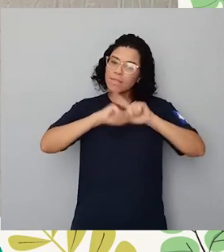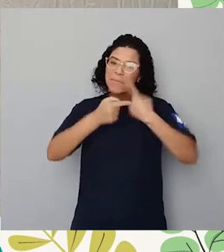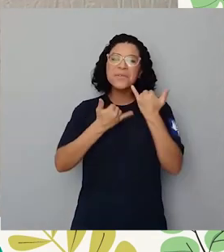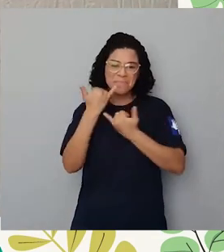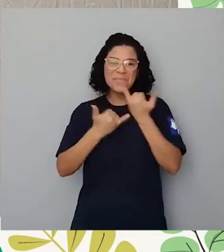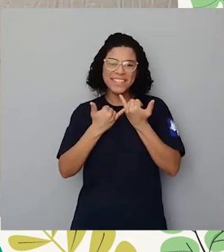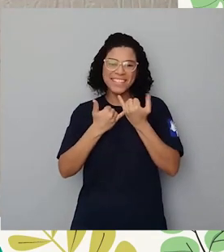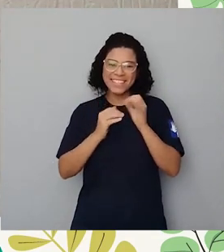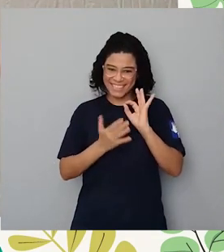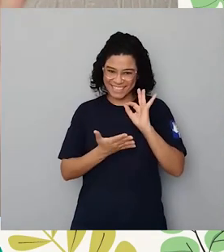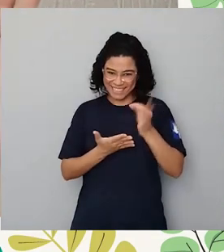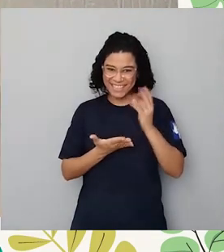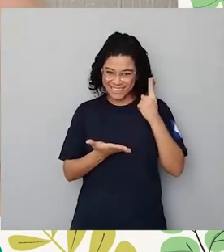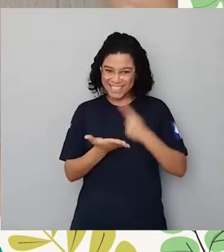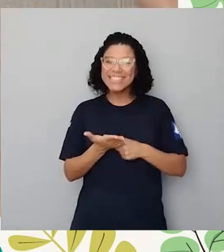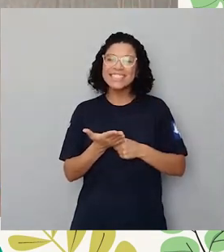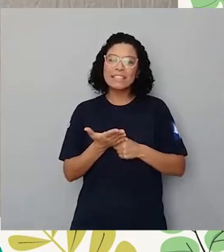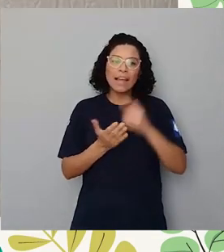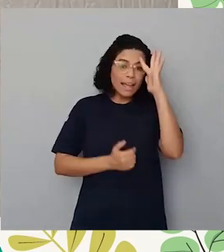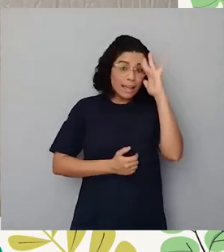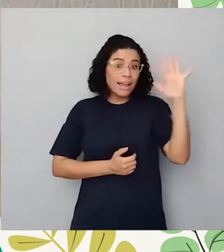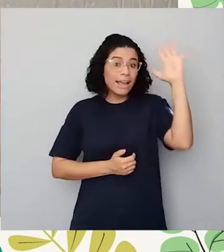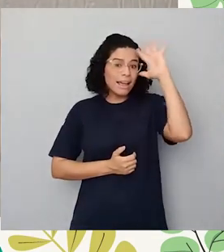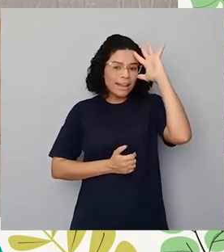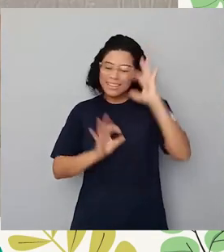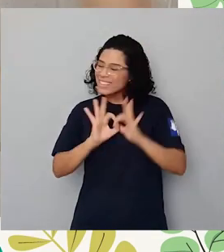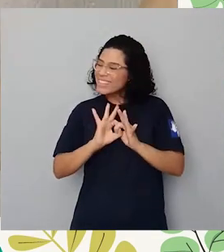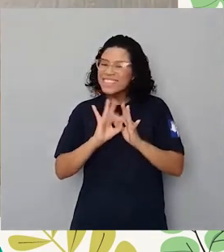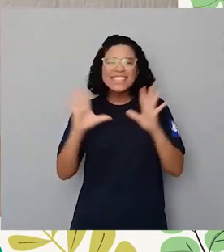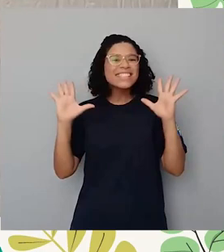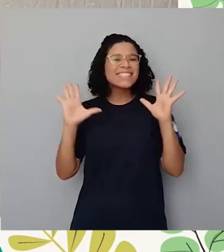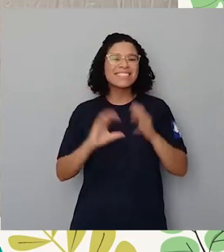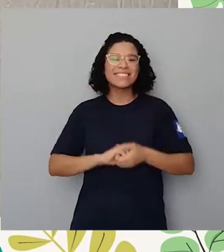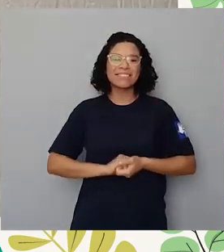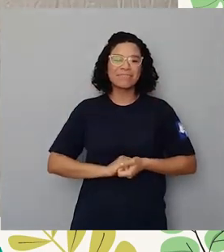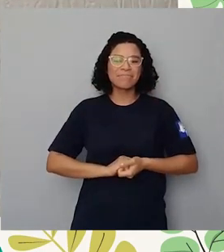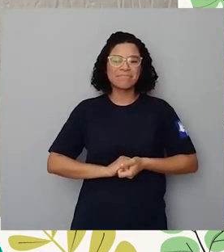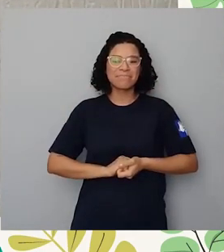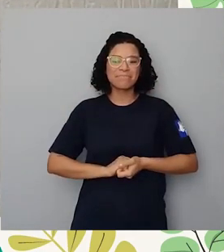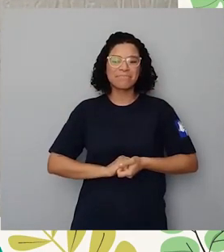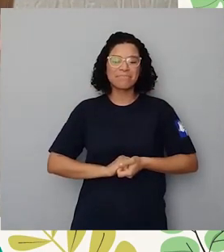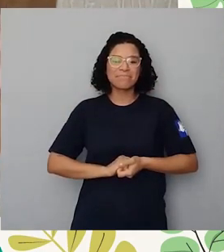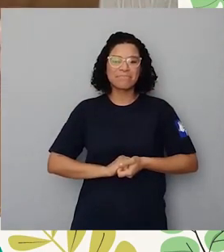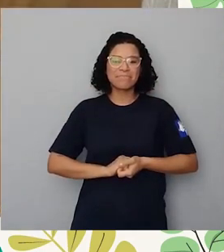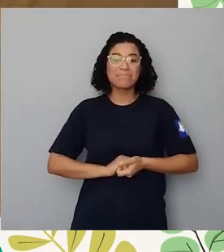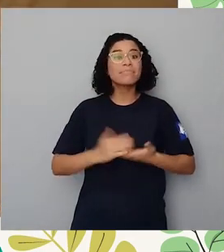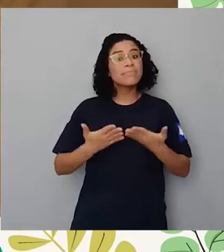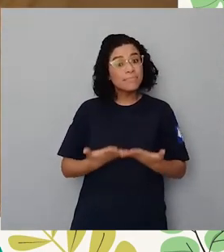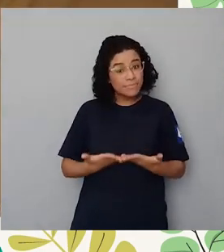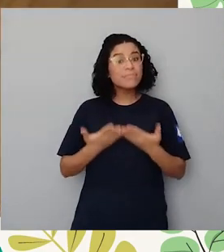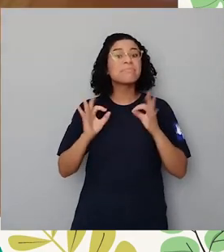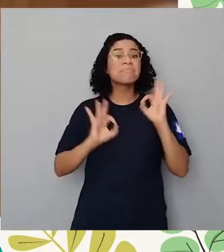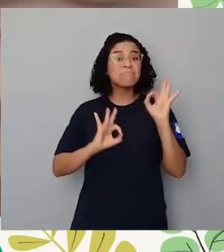casas diferentes. Aí cada um pode usar a sua imaginação e montar a casa do jeito que quiser. Vamos acompanhar? E aí,